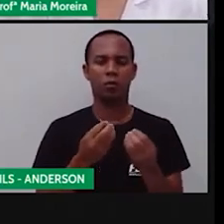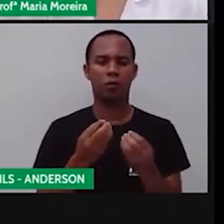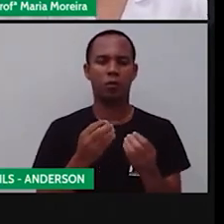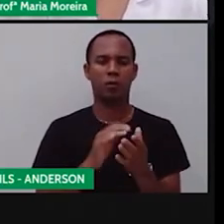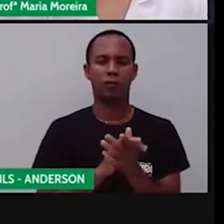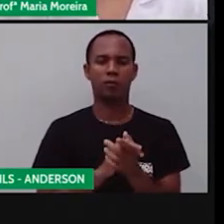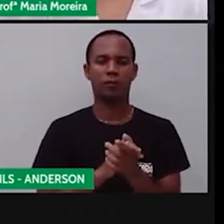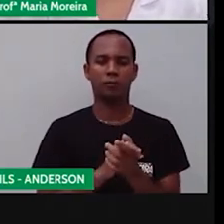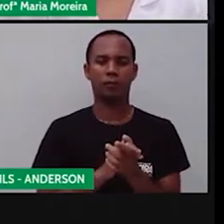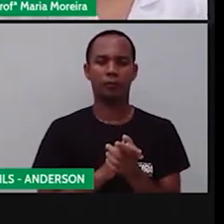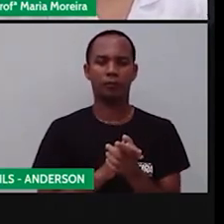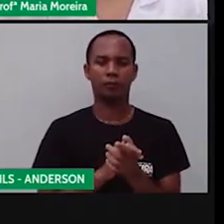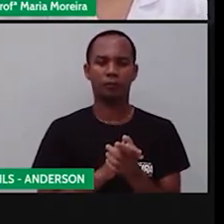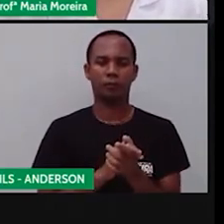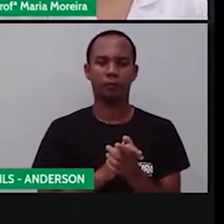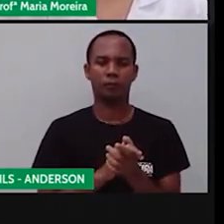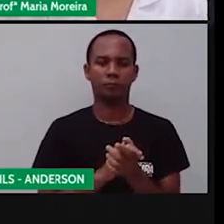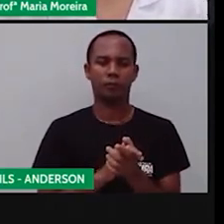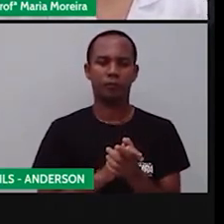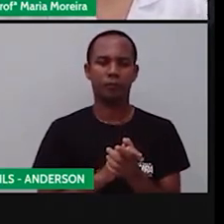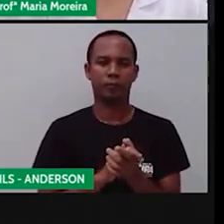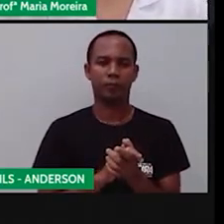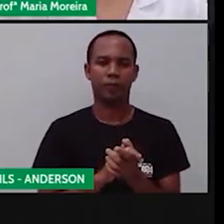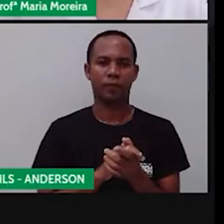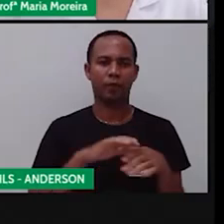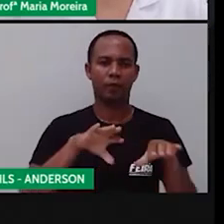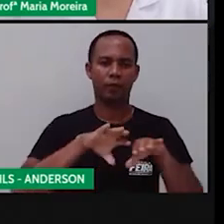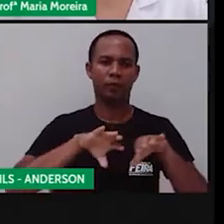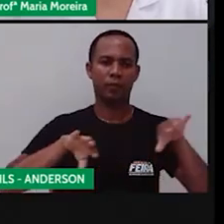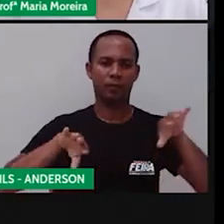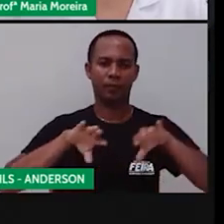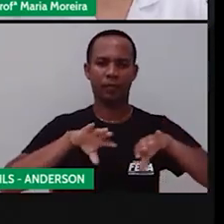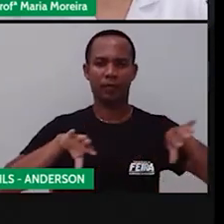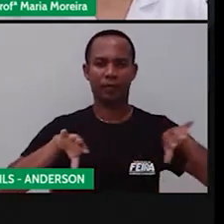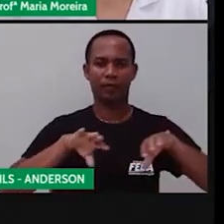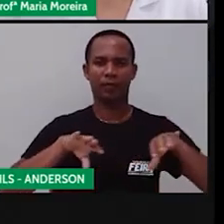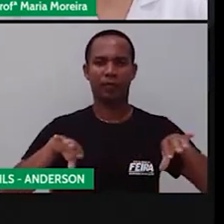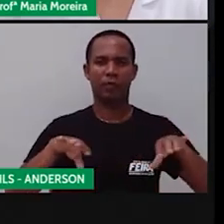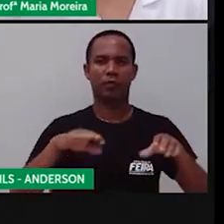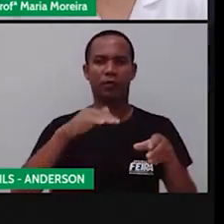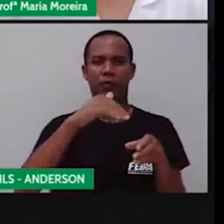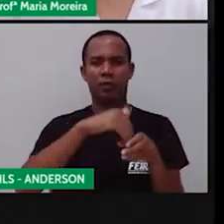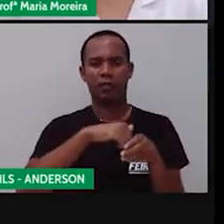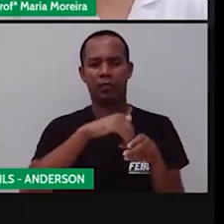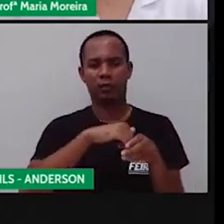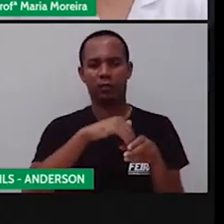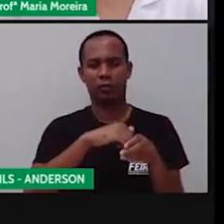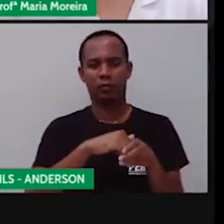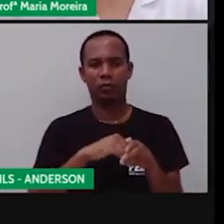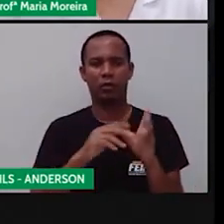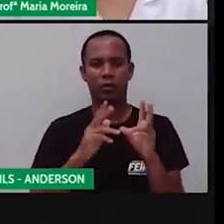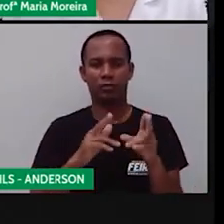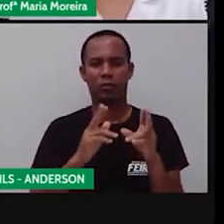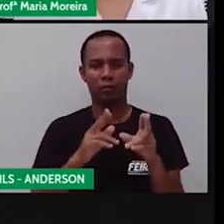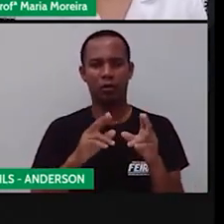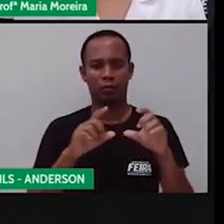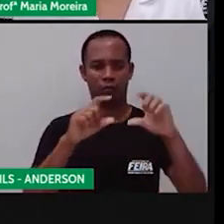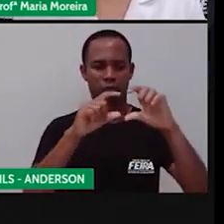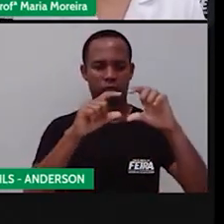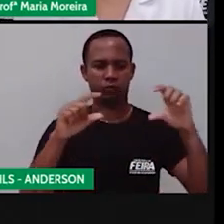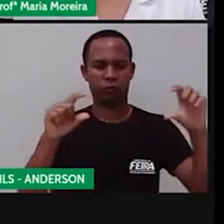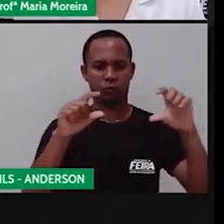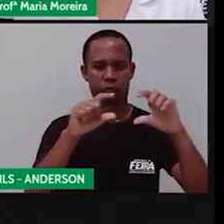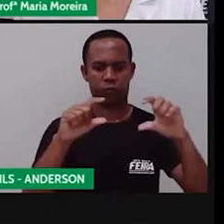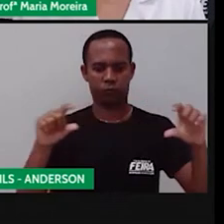assim na frase, é utilizada para separação de elementos dentro de uma mesma frase. Separação de